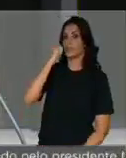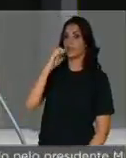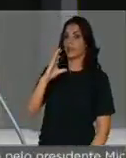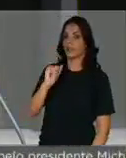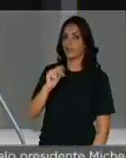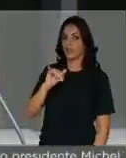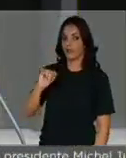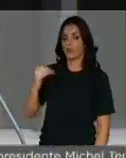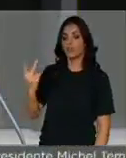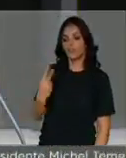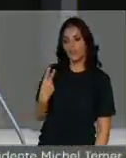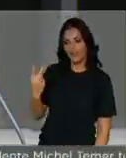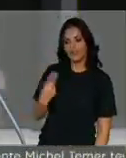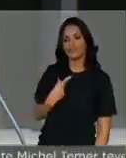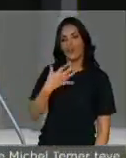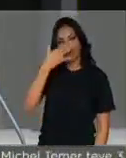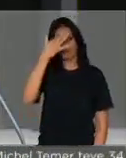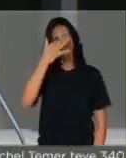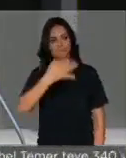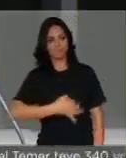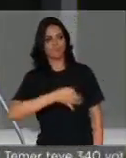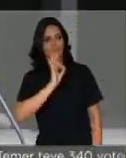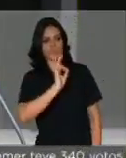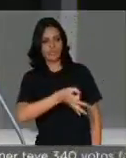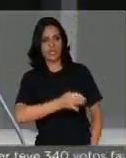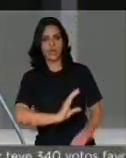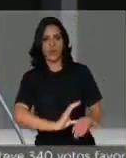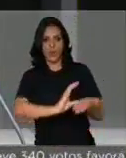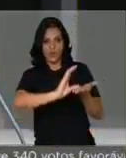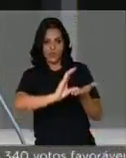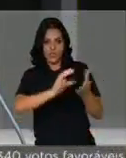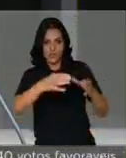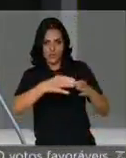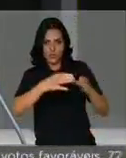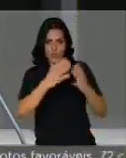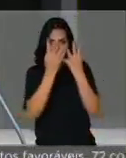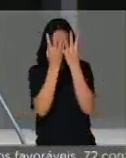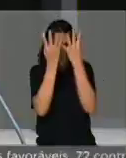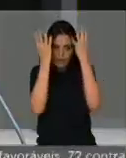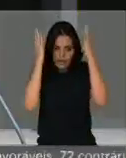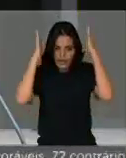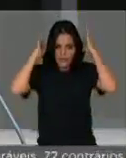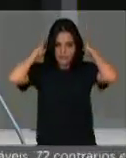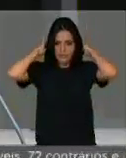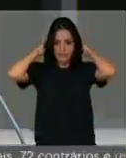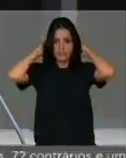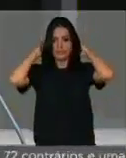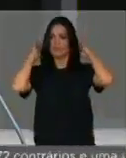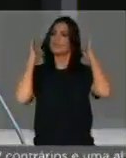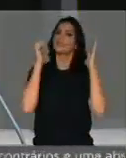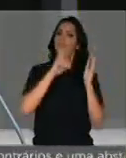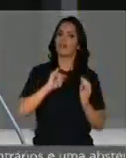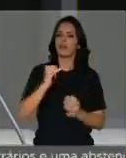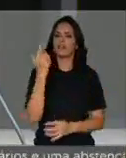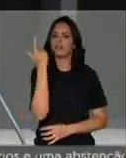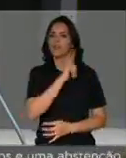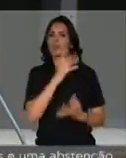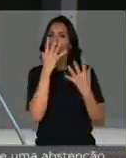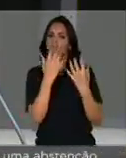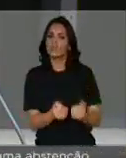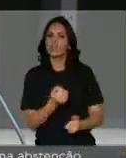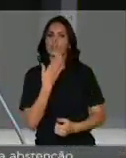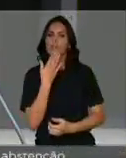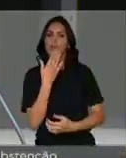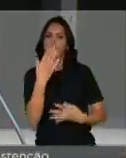estamos convencidos de que o Conselho de Caciques será atendido no total do